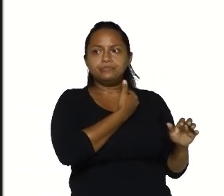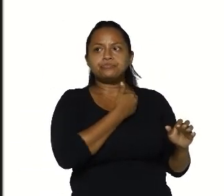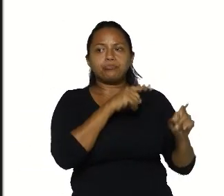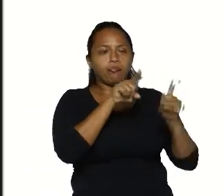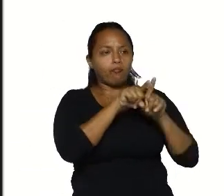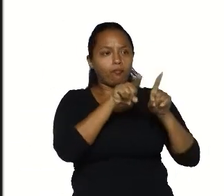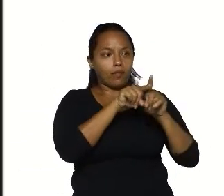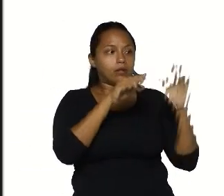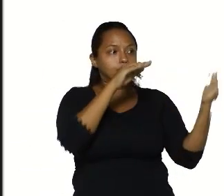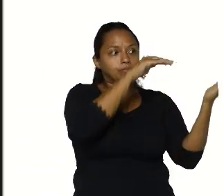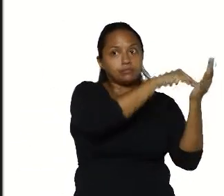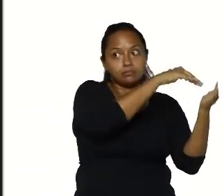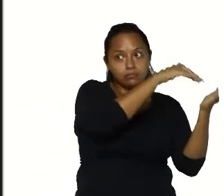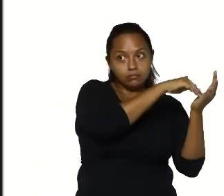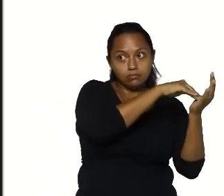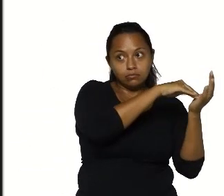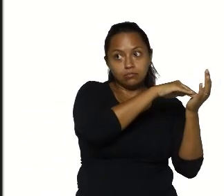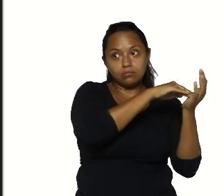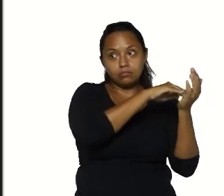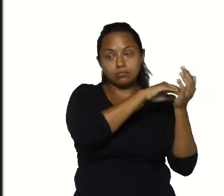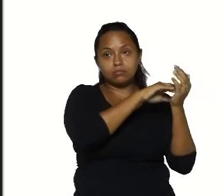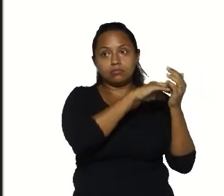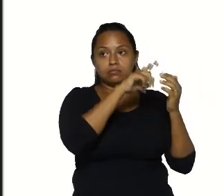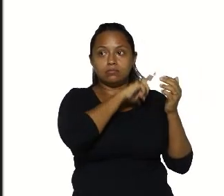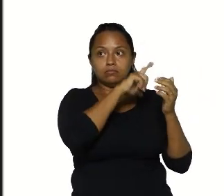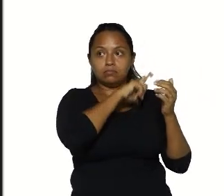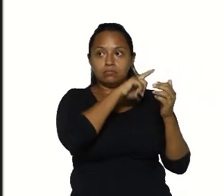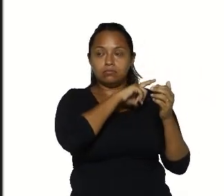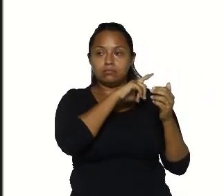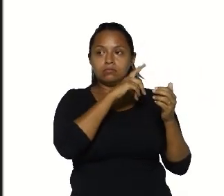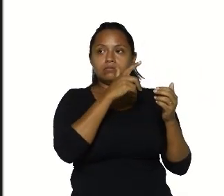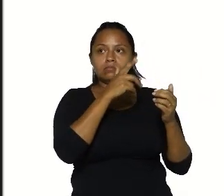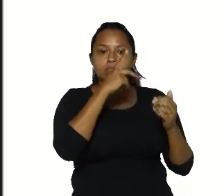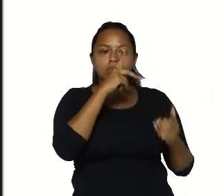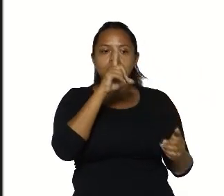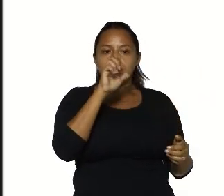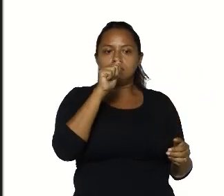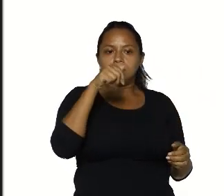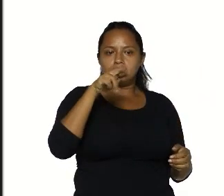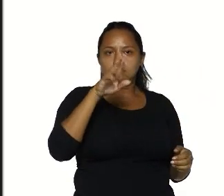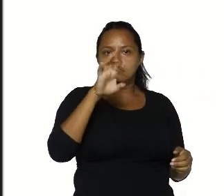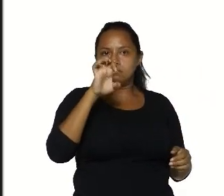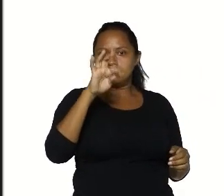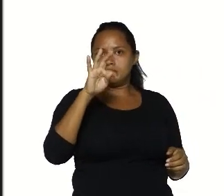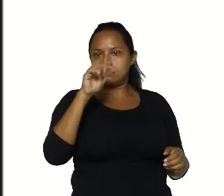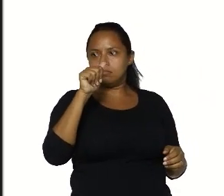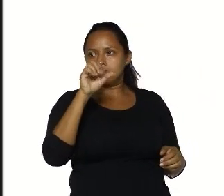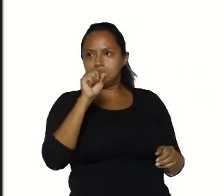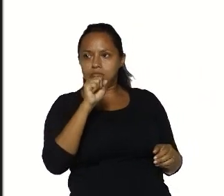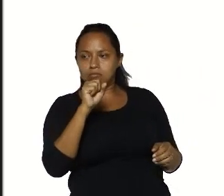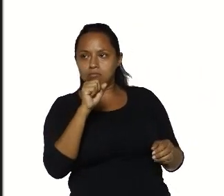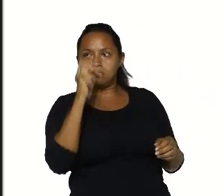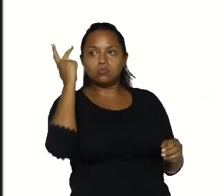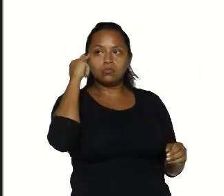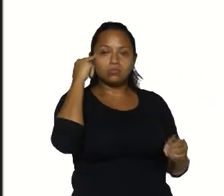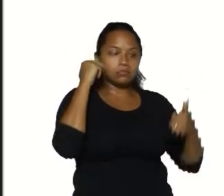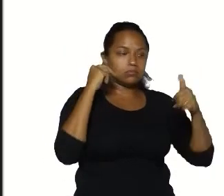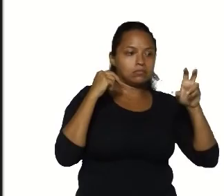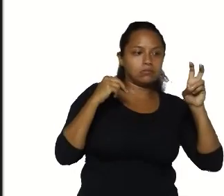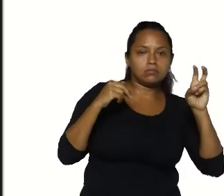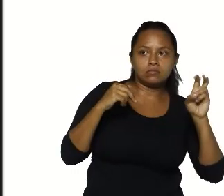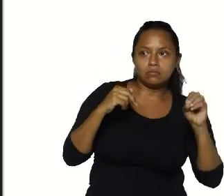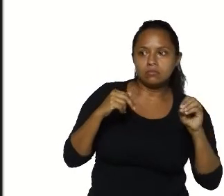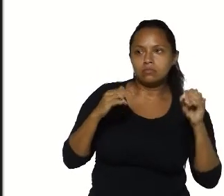última coluna, a quarta coluna, nós temos as plaquetas. Segundo o valor de referência, o normal seria